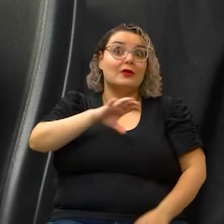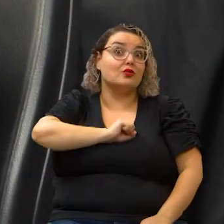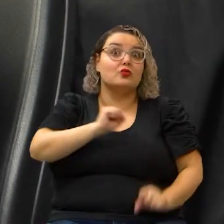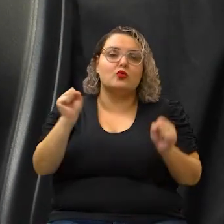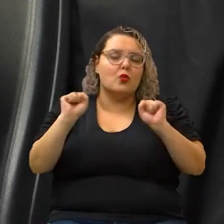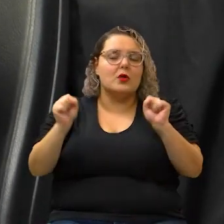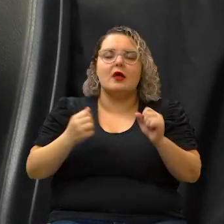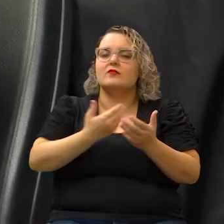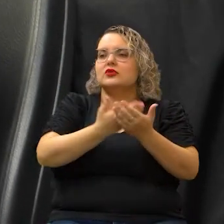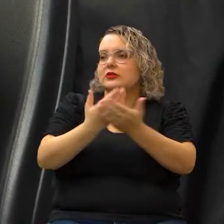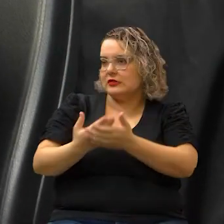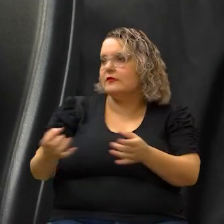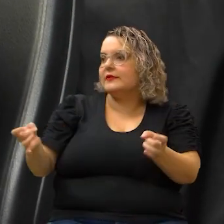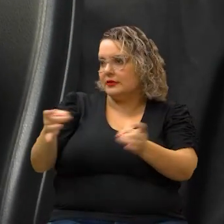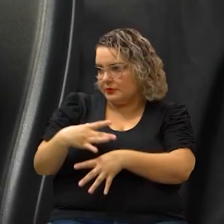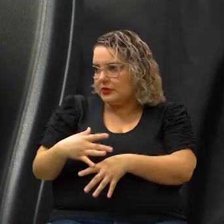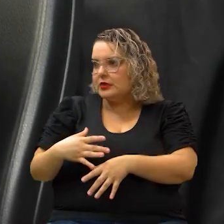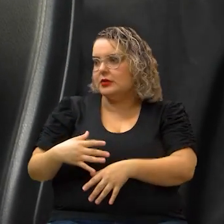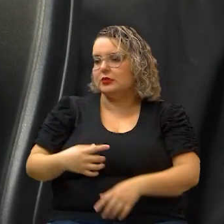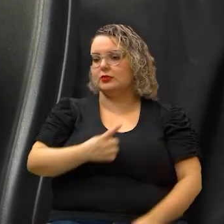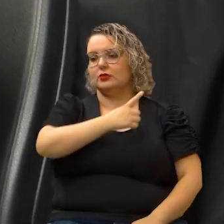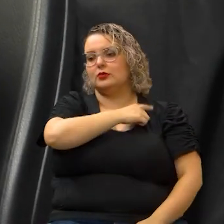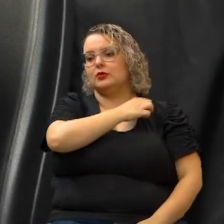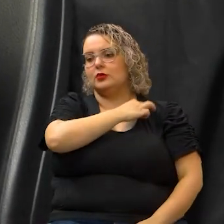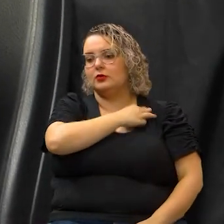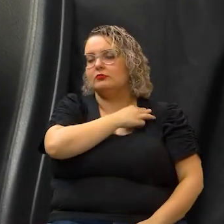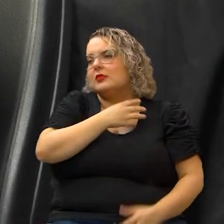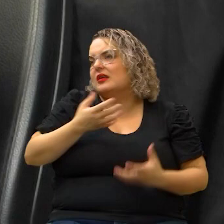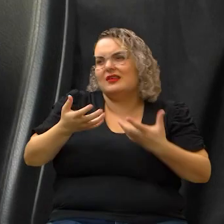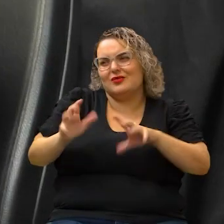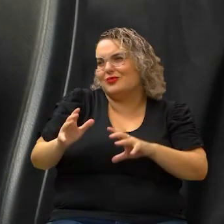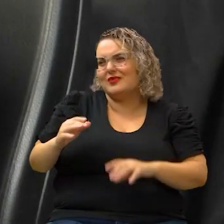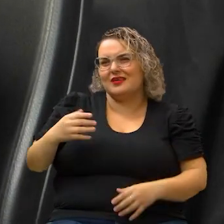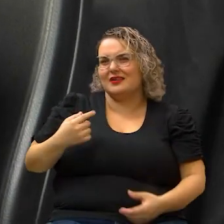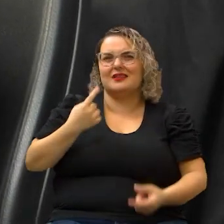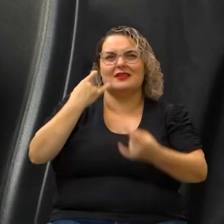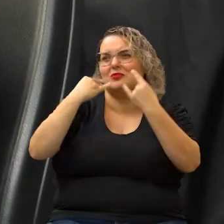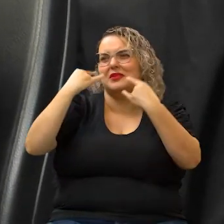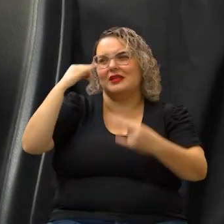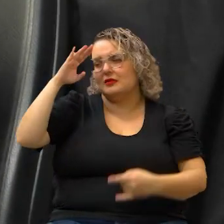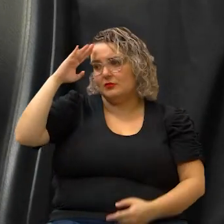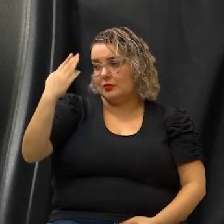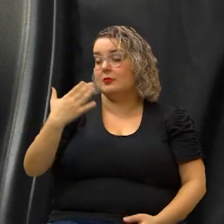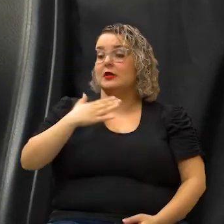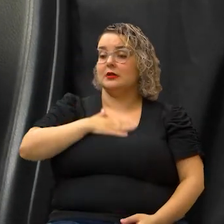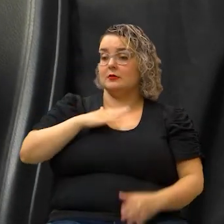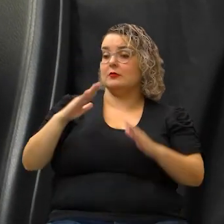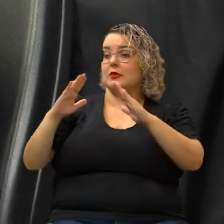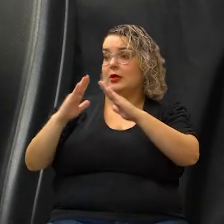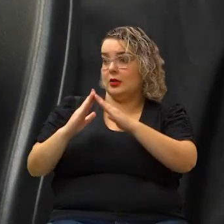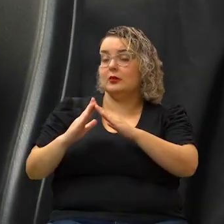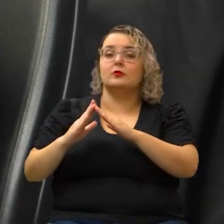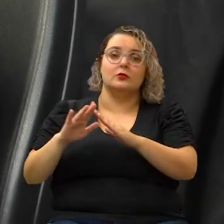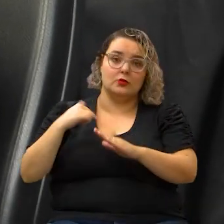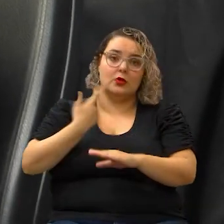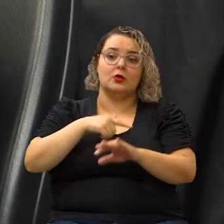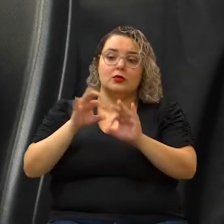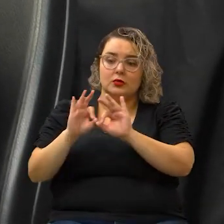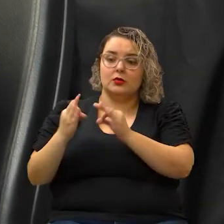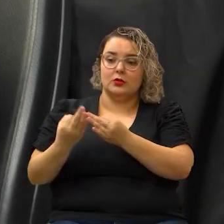estava terminando o ensino médio e eu não tinha interesse de ir para o Exército. Mas na minha casa, na nossa família de